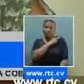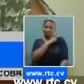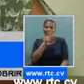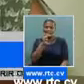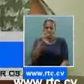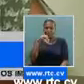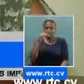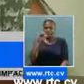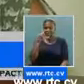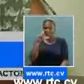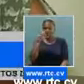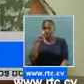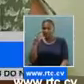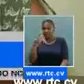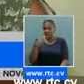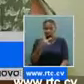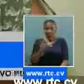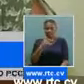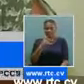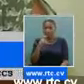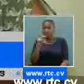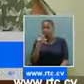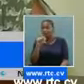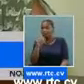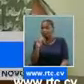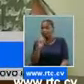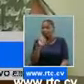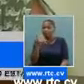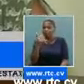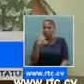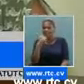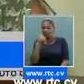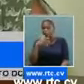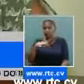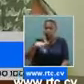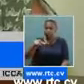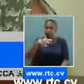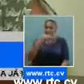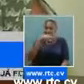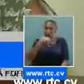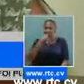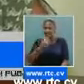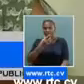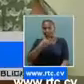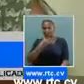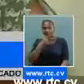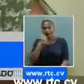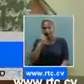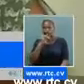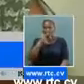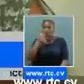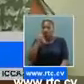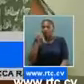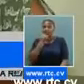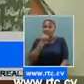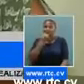amílcar mickael tavares e foi assim depois de liri de falar e devo dizer que ficou encantado com